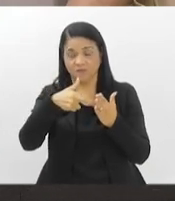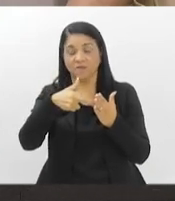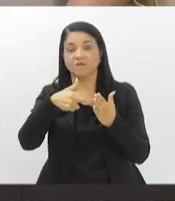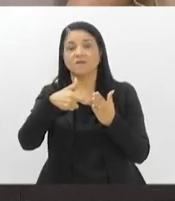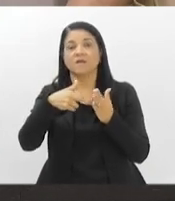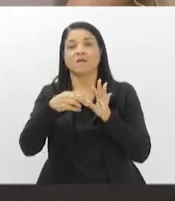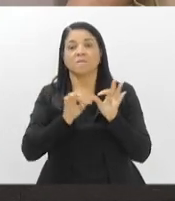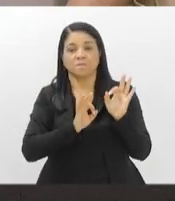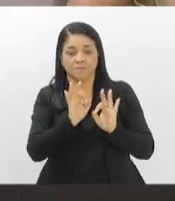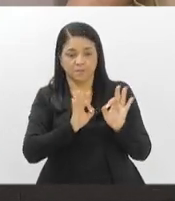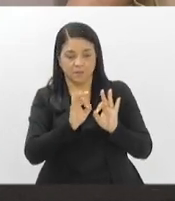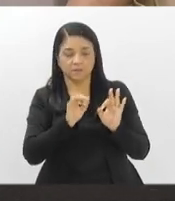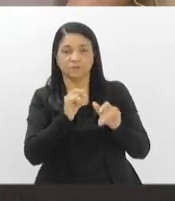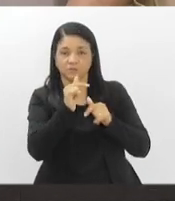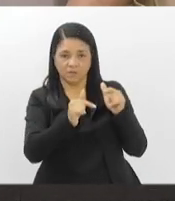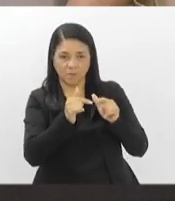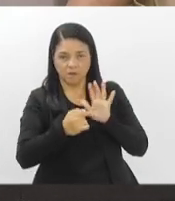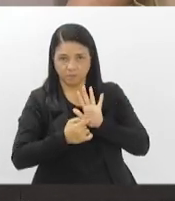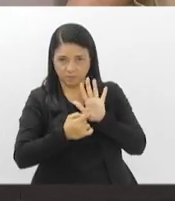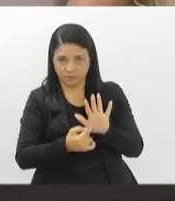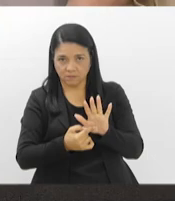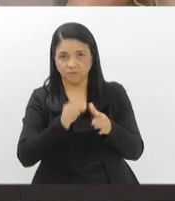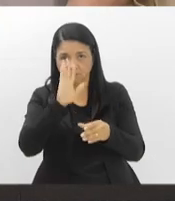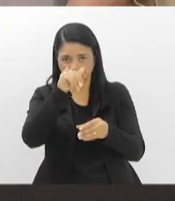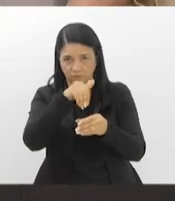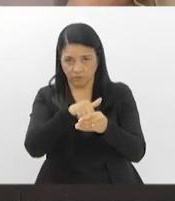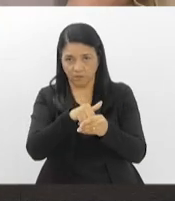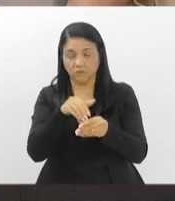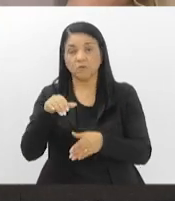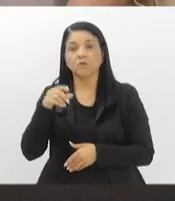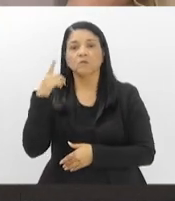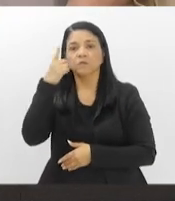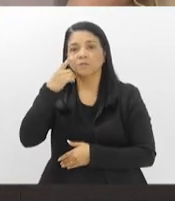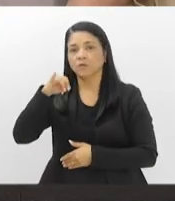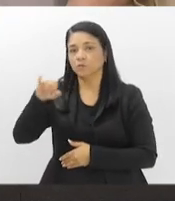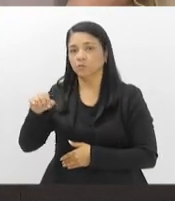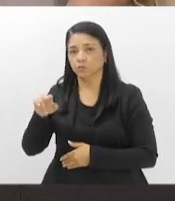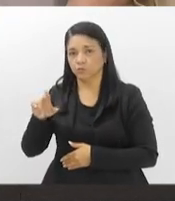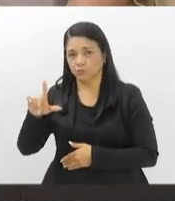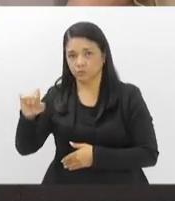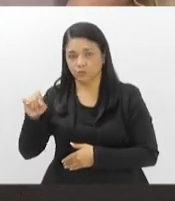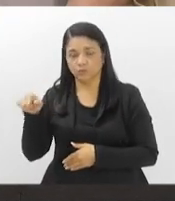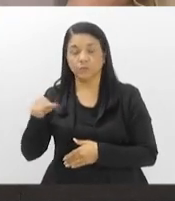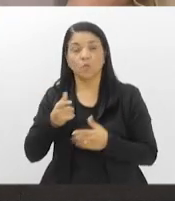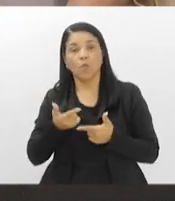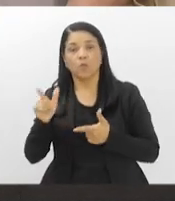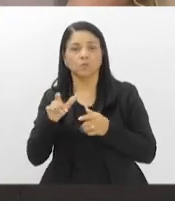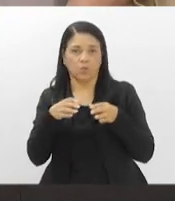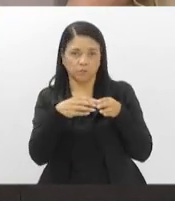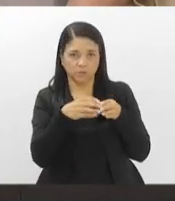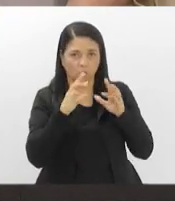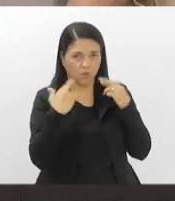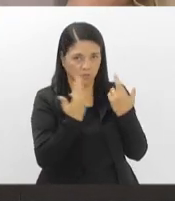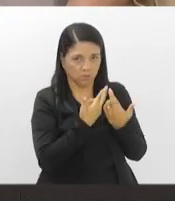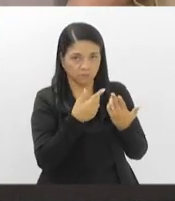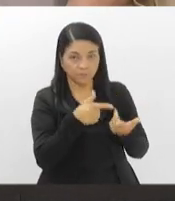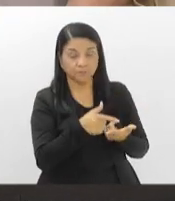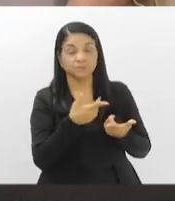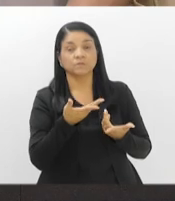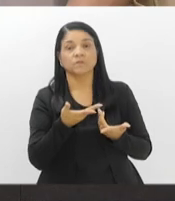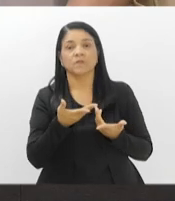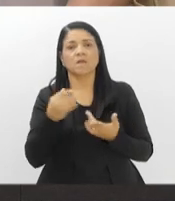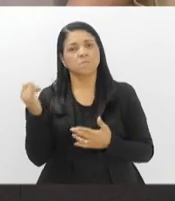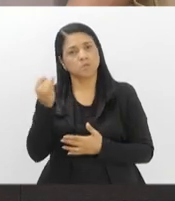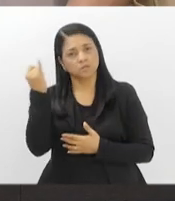o plano de trabalho foi votado e deputado Júlio tava na na outra comissão eh também